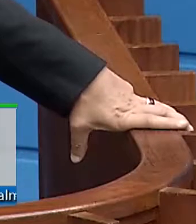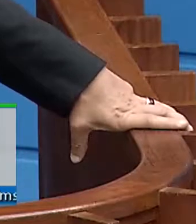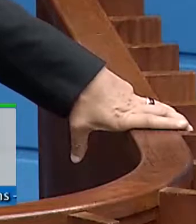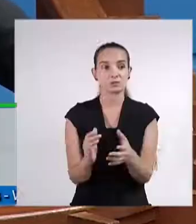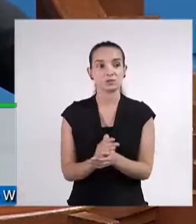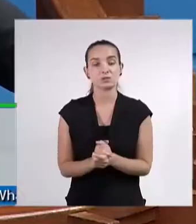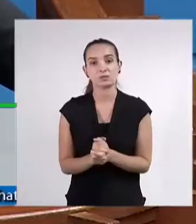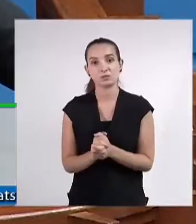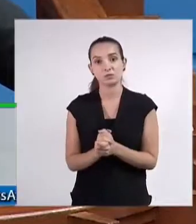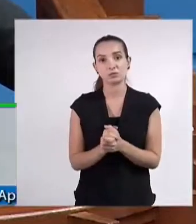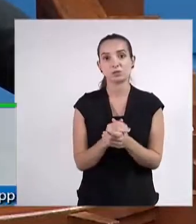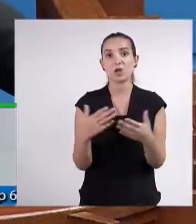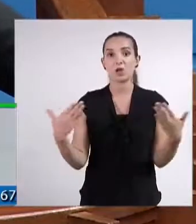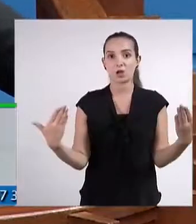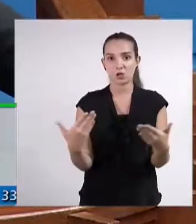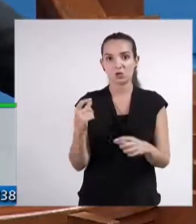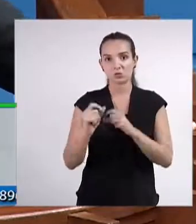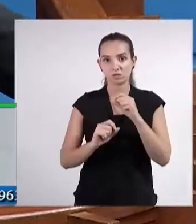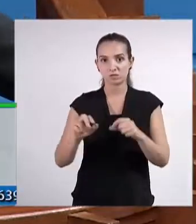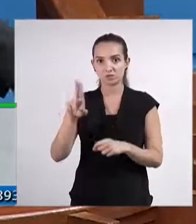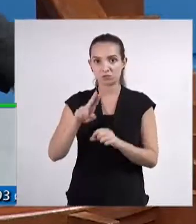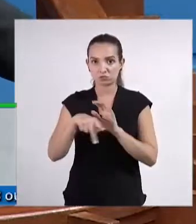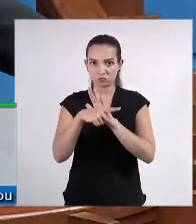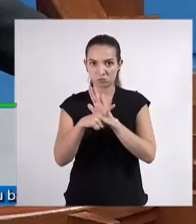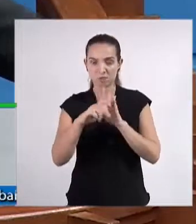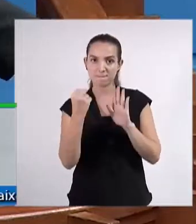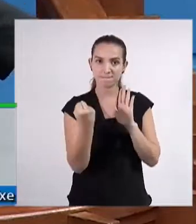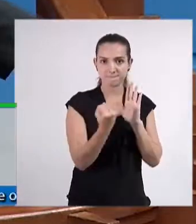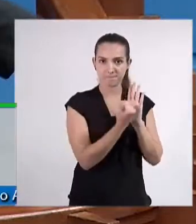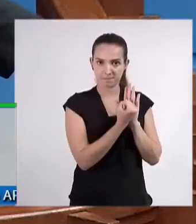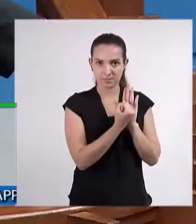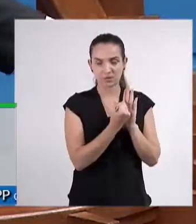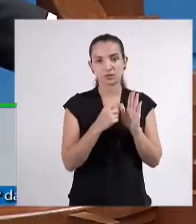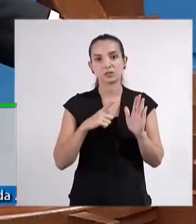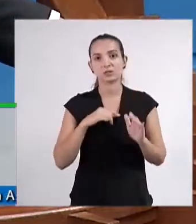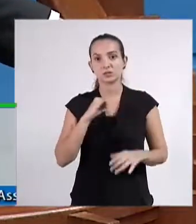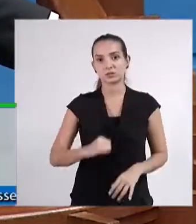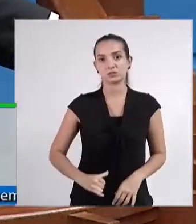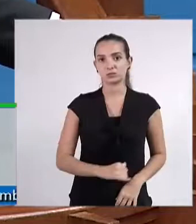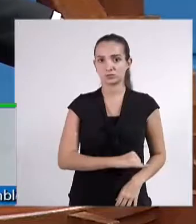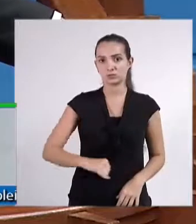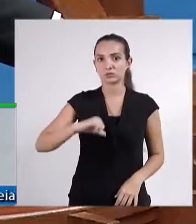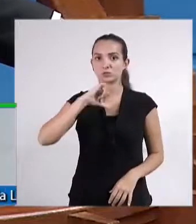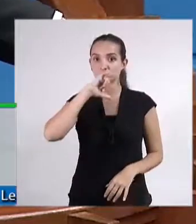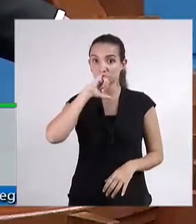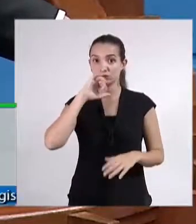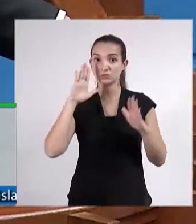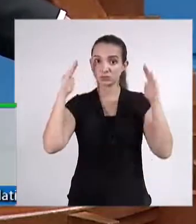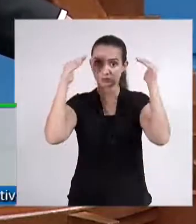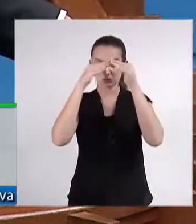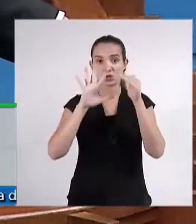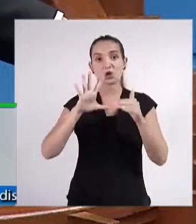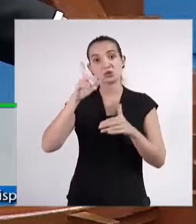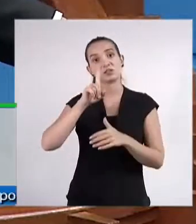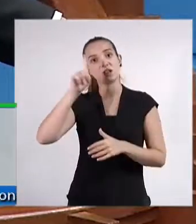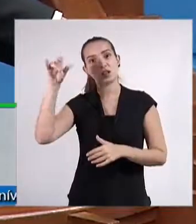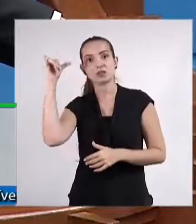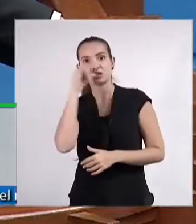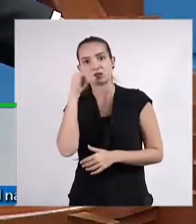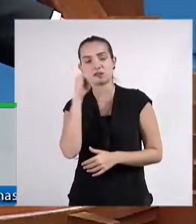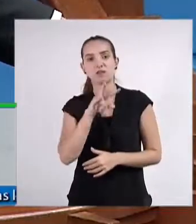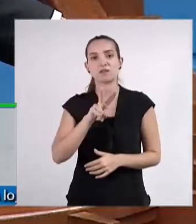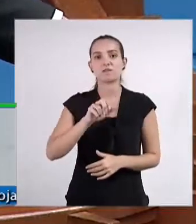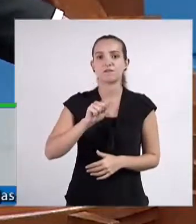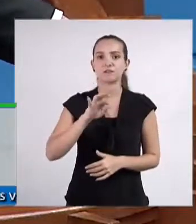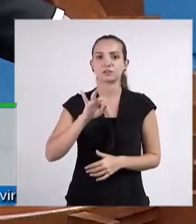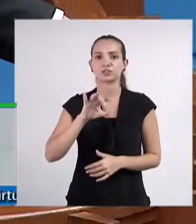um sínodo de bispos que vai acontecer no Vaticano, que terá como tema